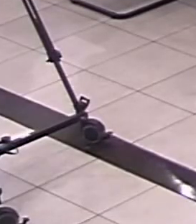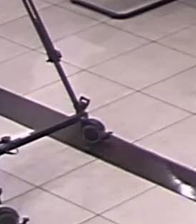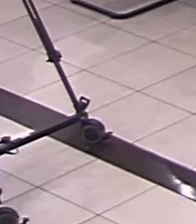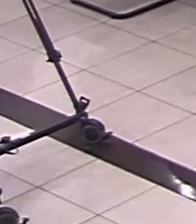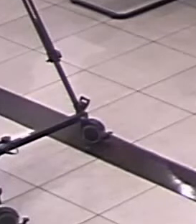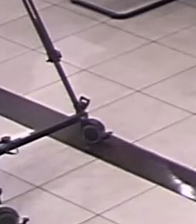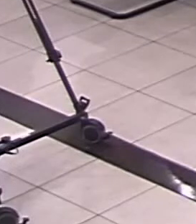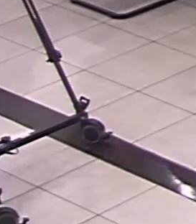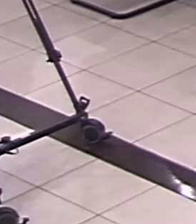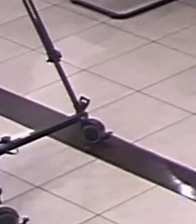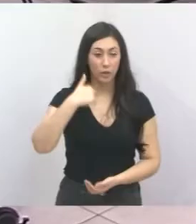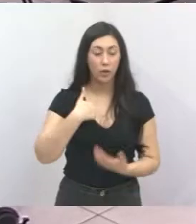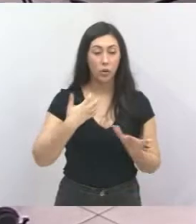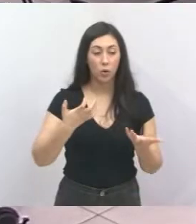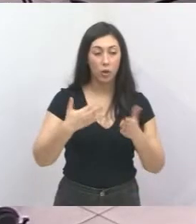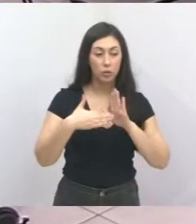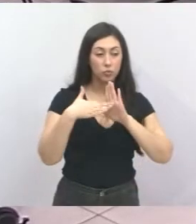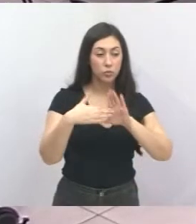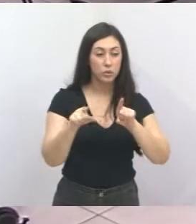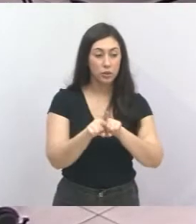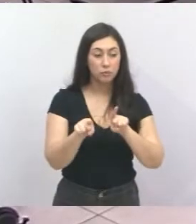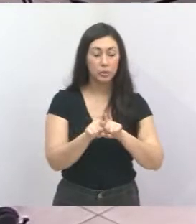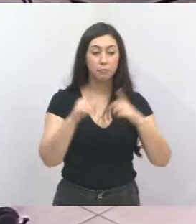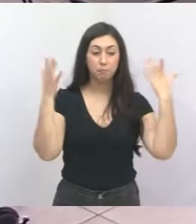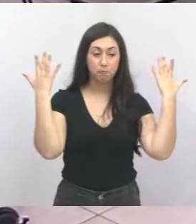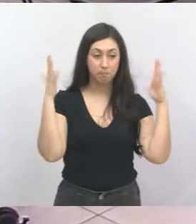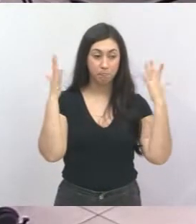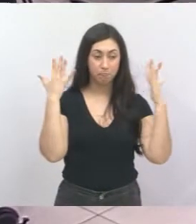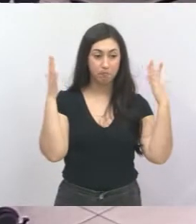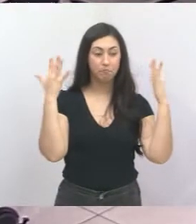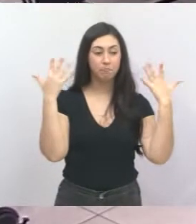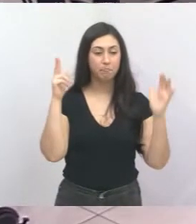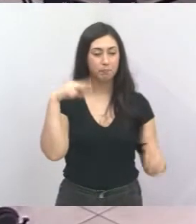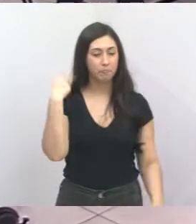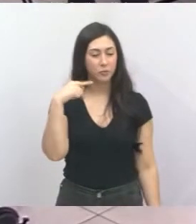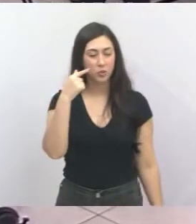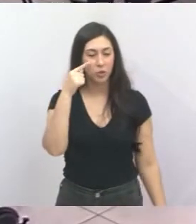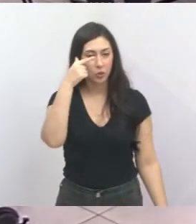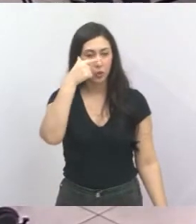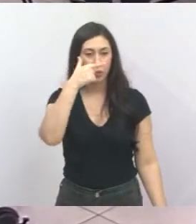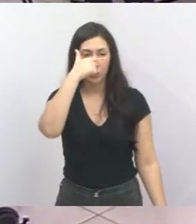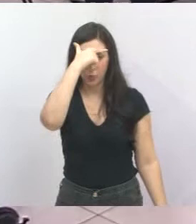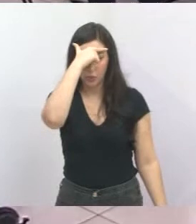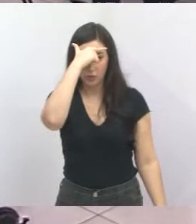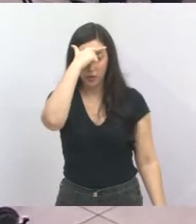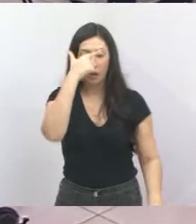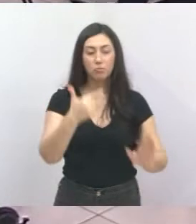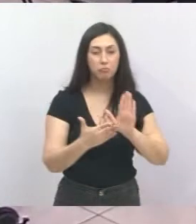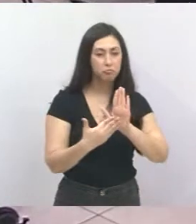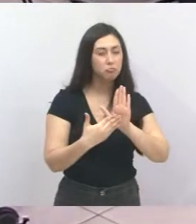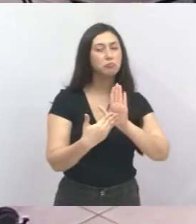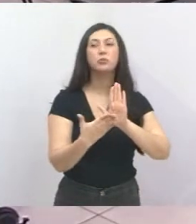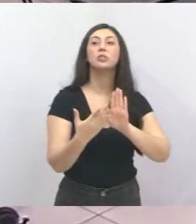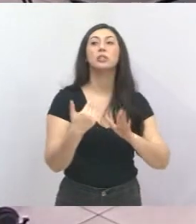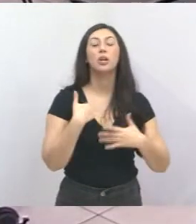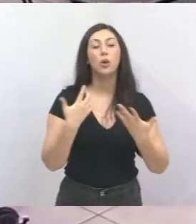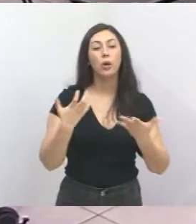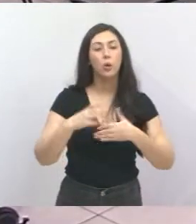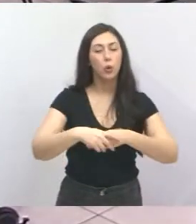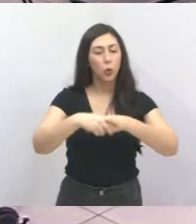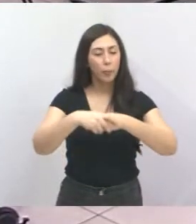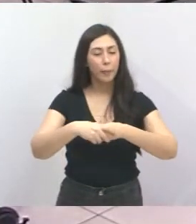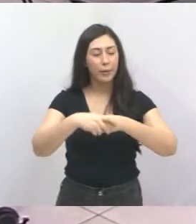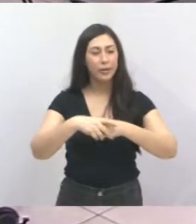Eu quero também contribuir também, parabenizando o vereador Luiz Flávio pela propositura. Gostaria de cumprimentar aqui